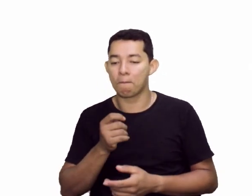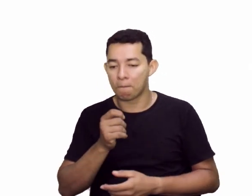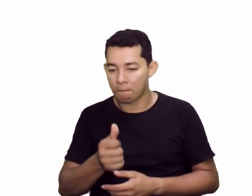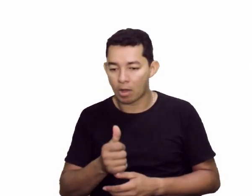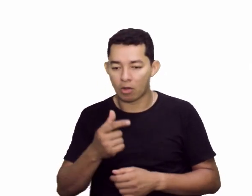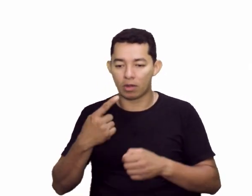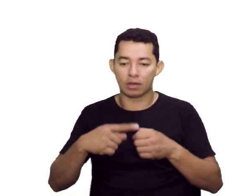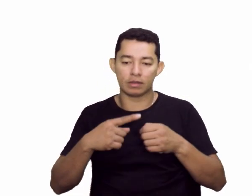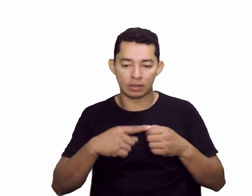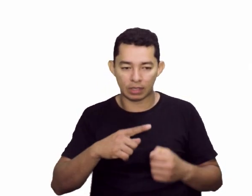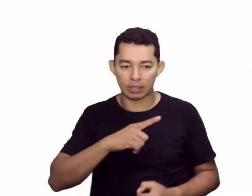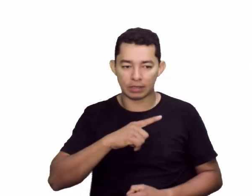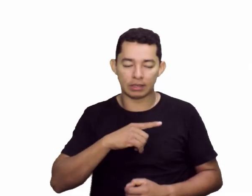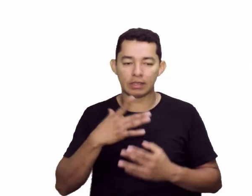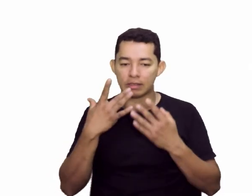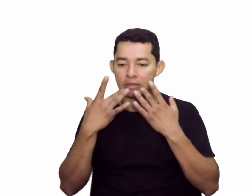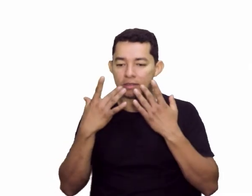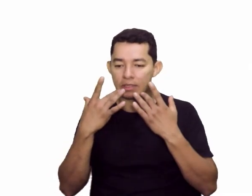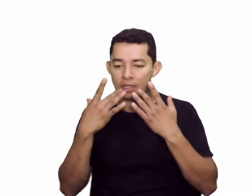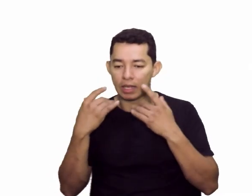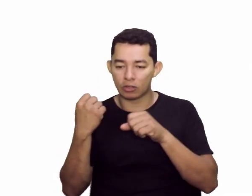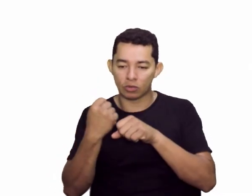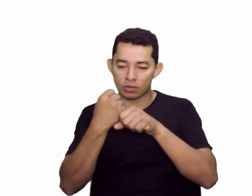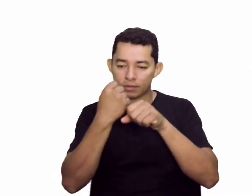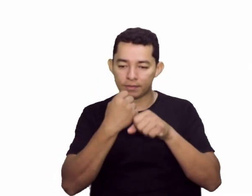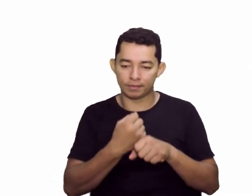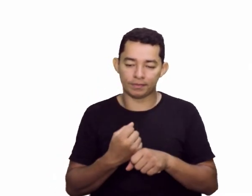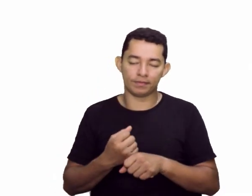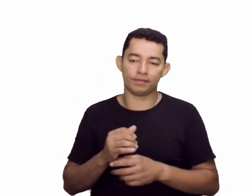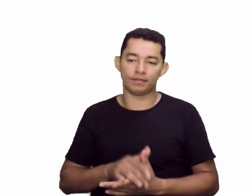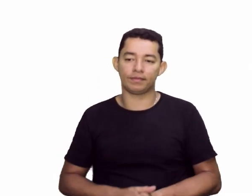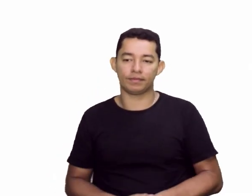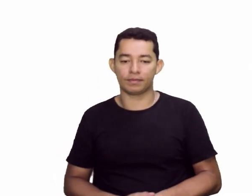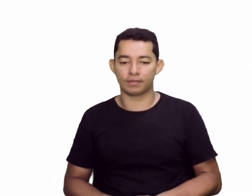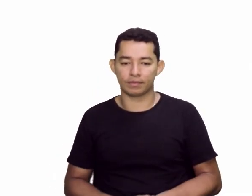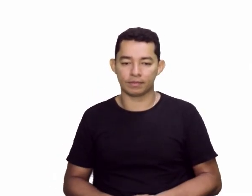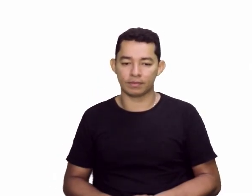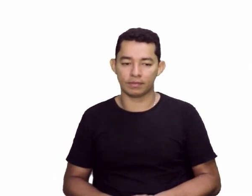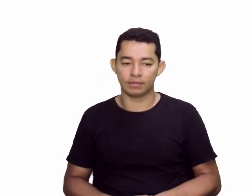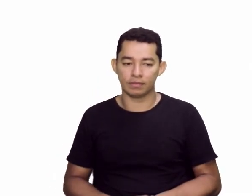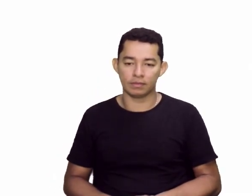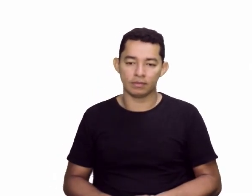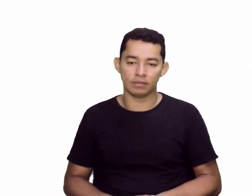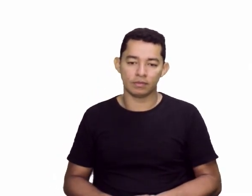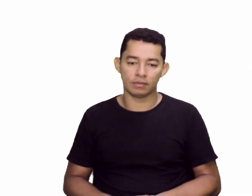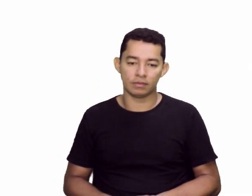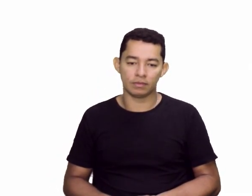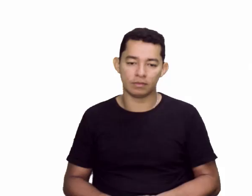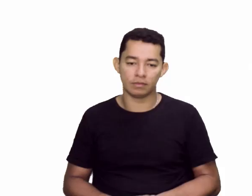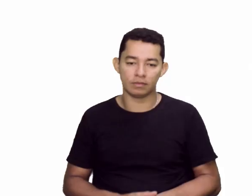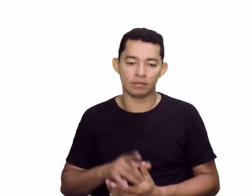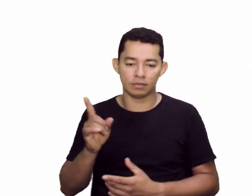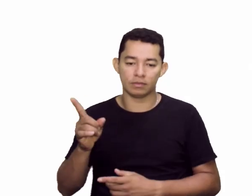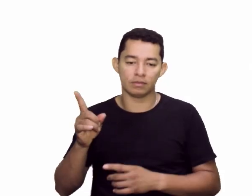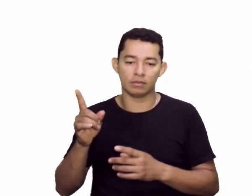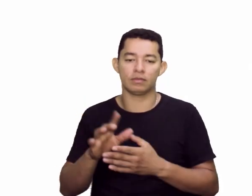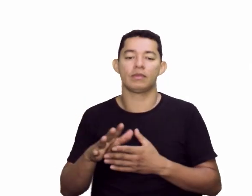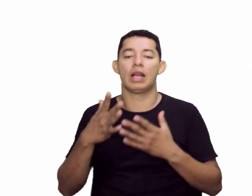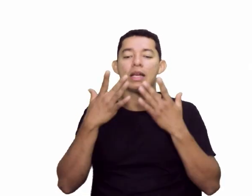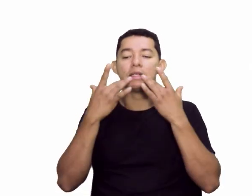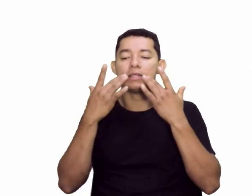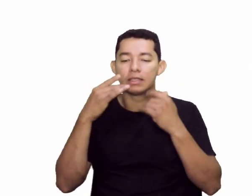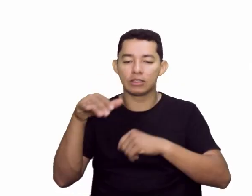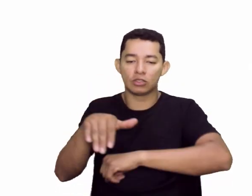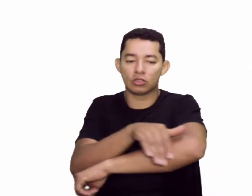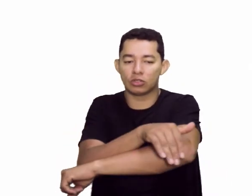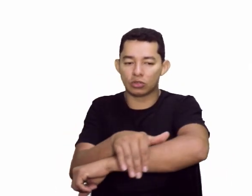teatros construídos. Olha aqui para você entender melhor, né? Teatro de rua, teatro de